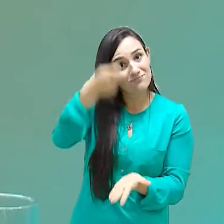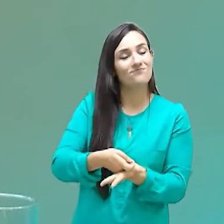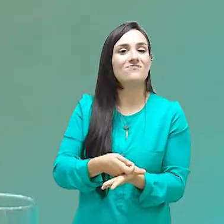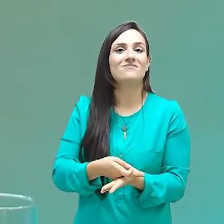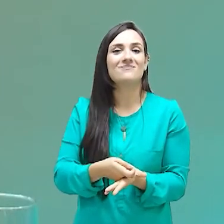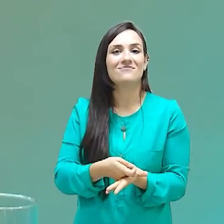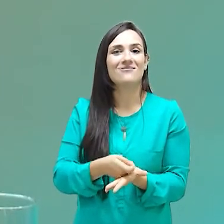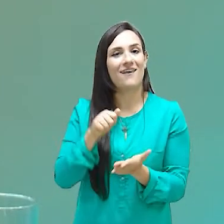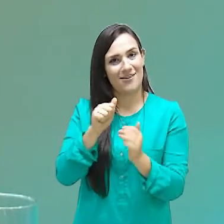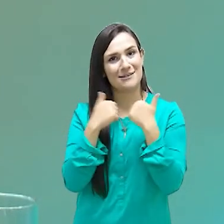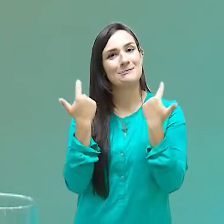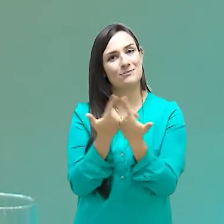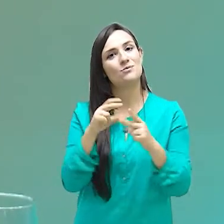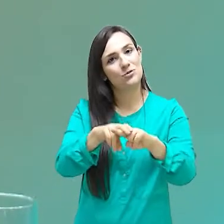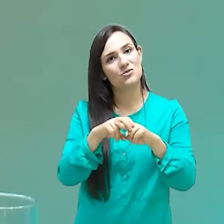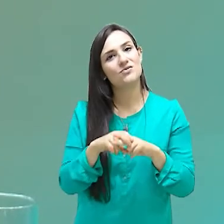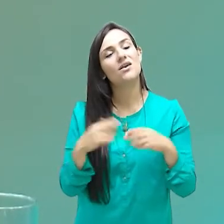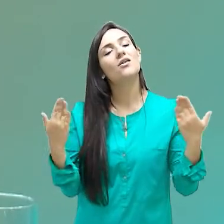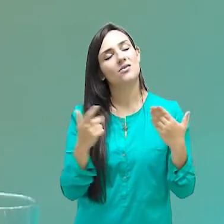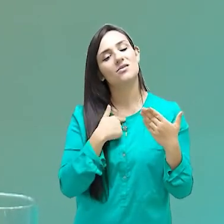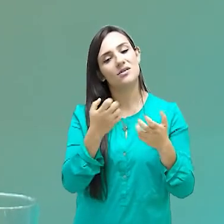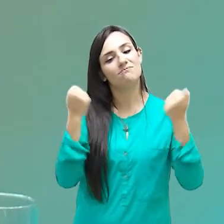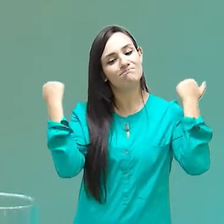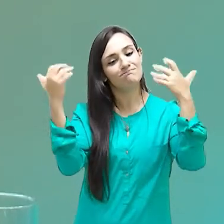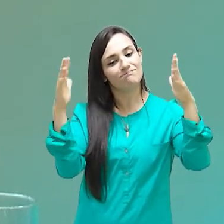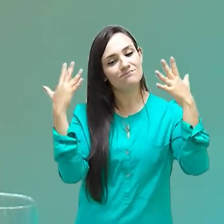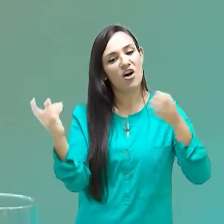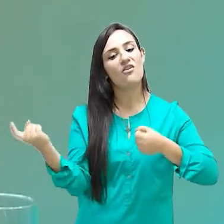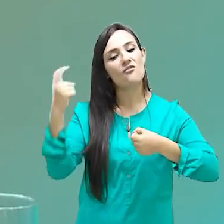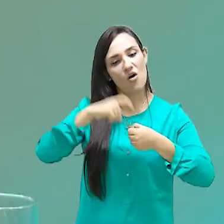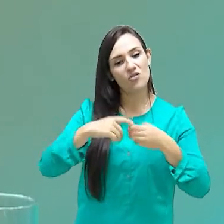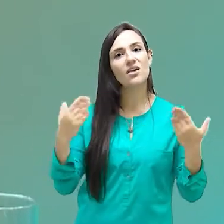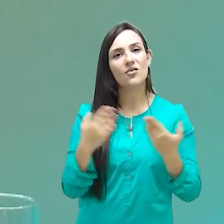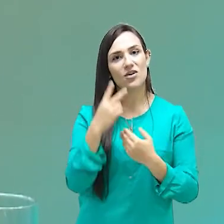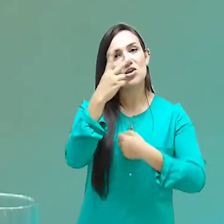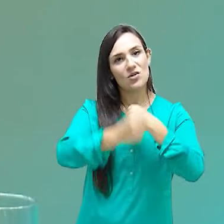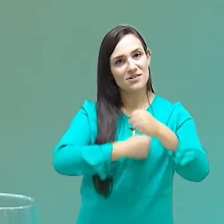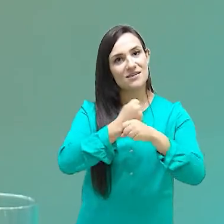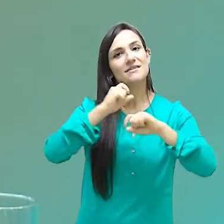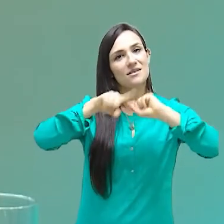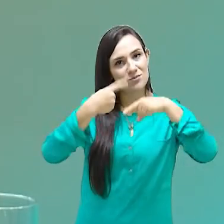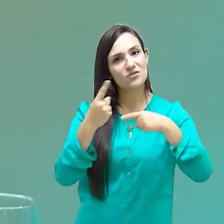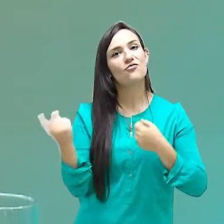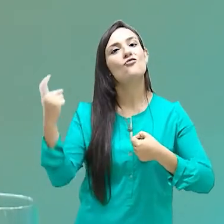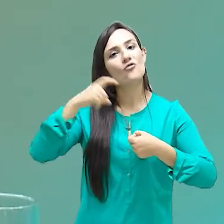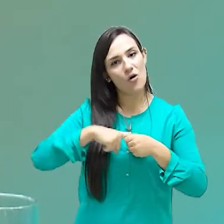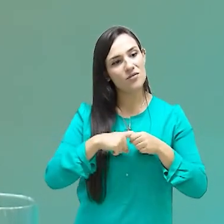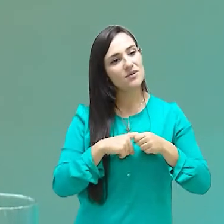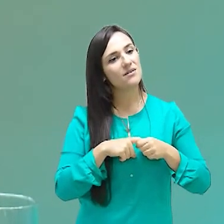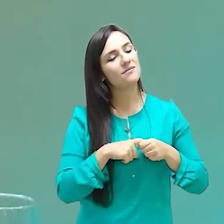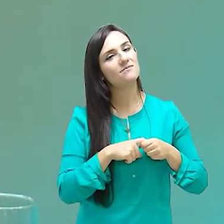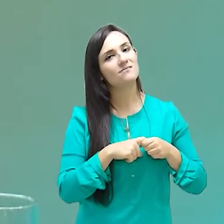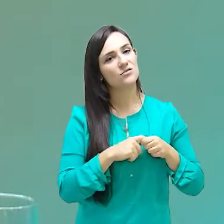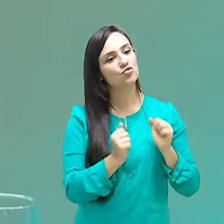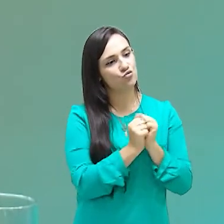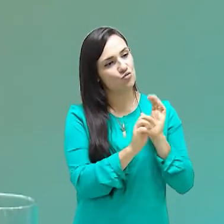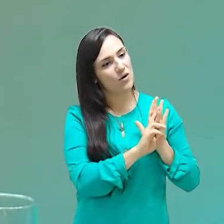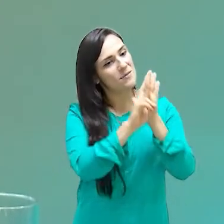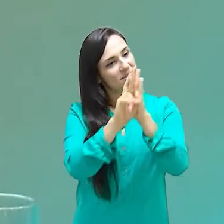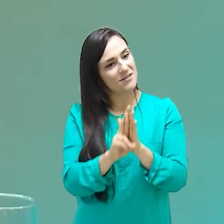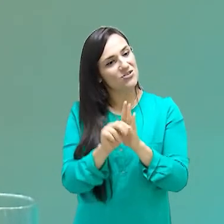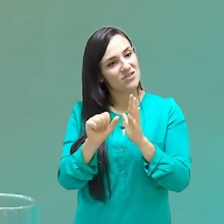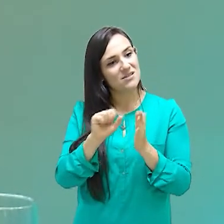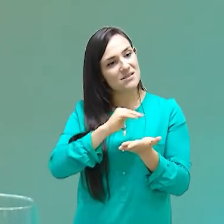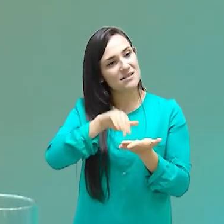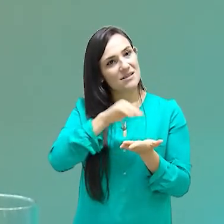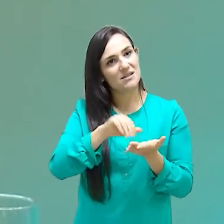e sejam cumpridas. E a gente, para prestigiar esse trabalho jurídico, retorna hoje, depois desses 2 anos, com um